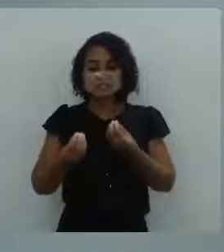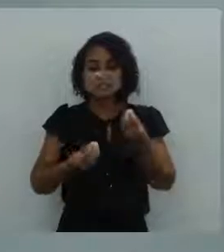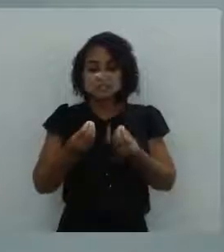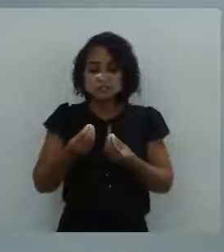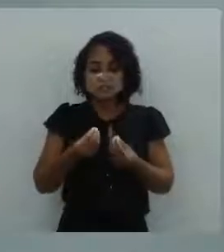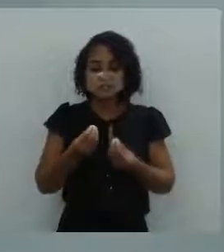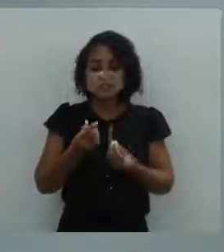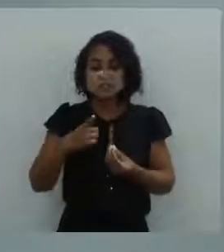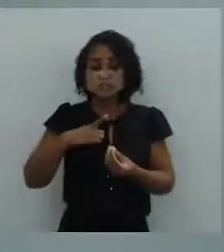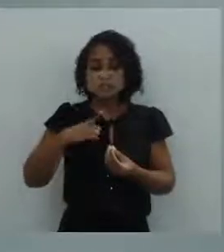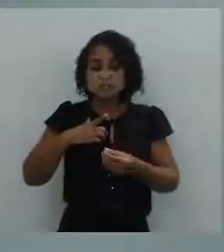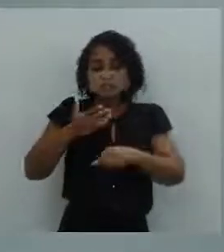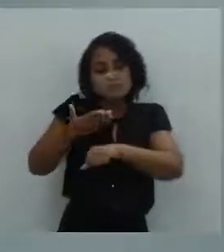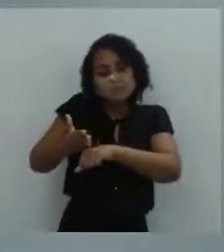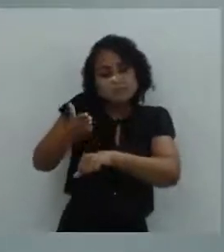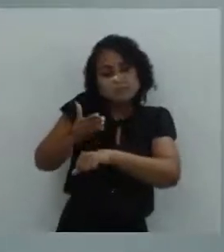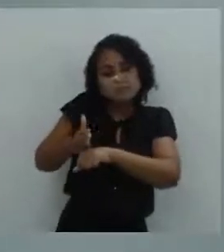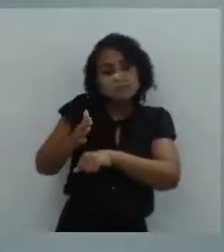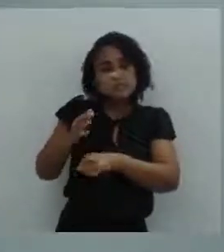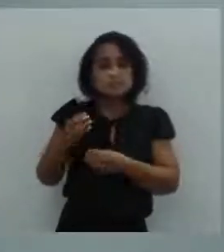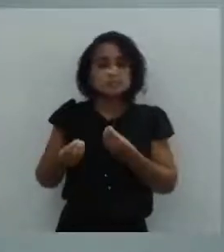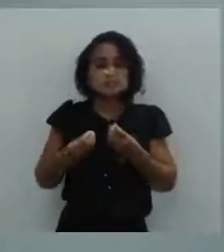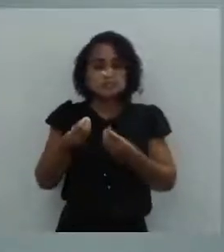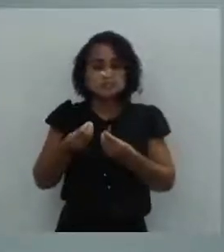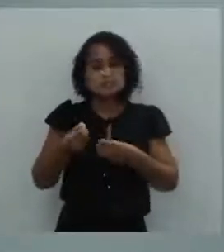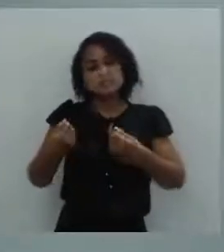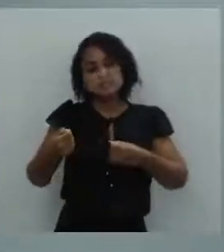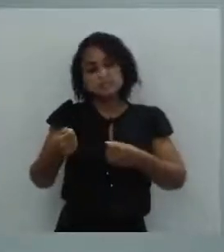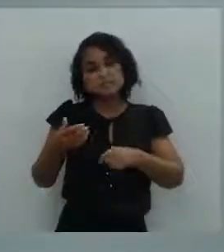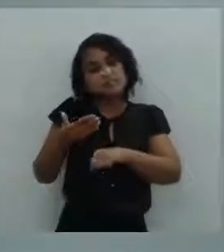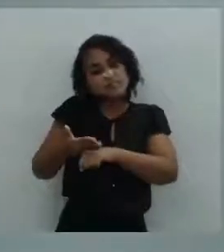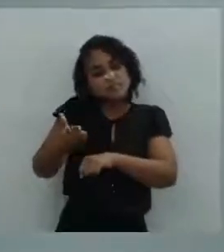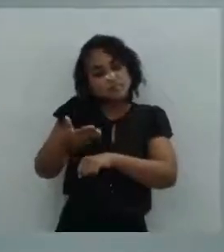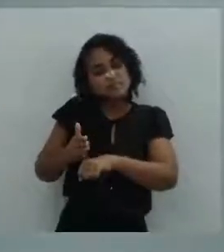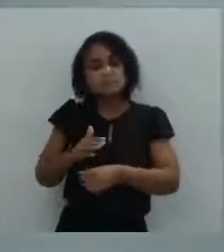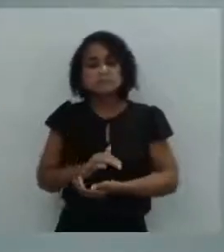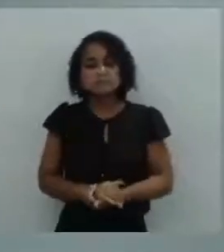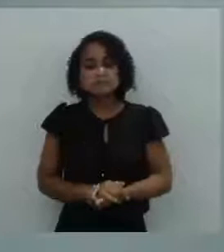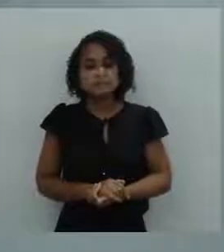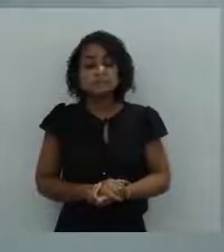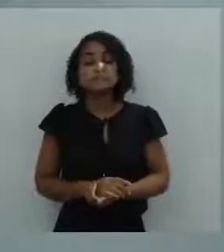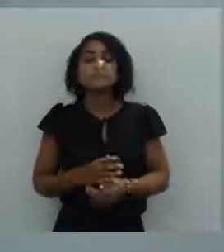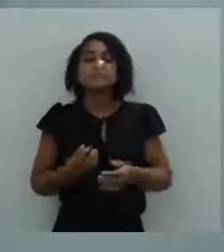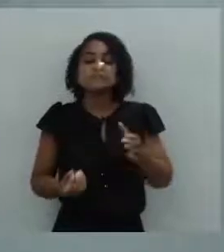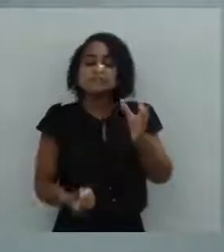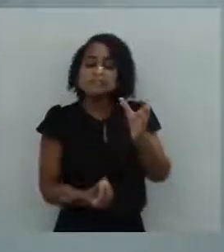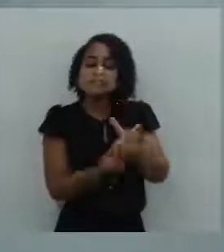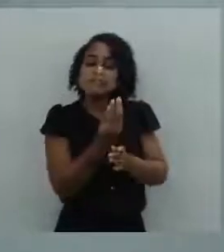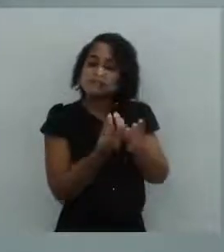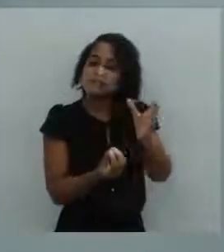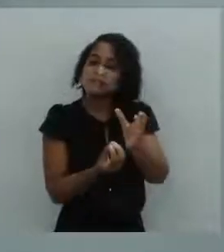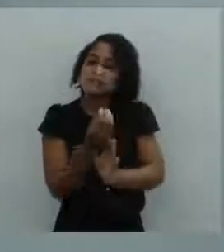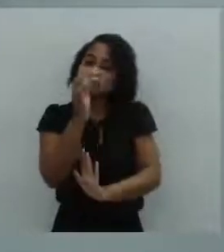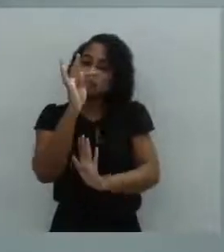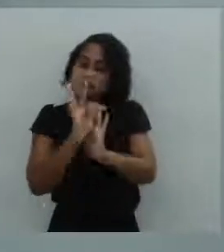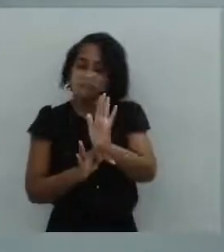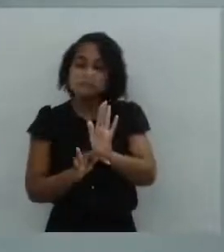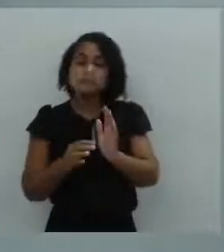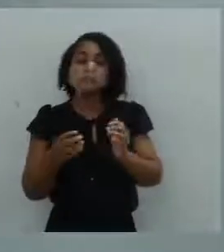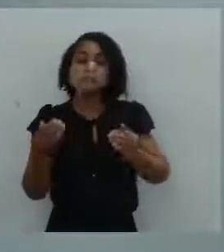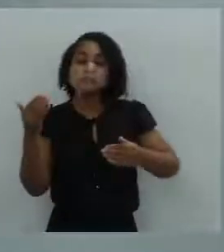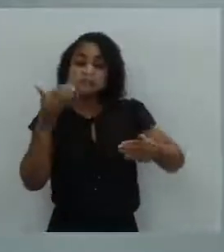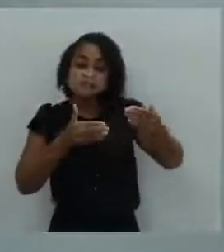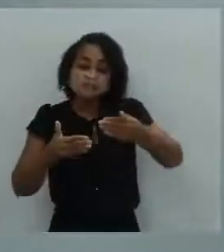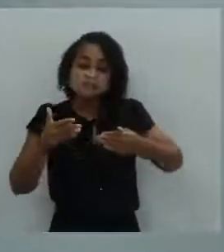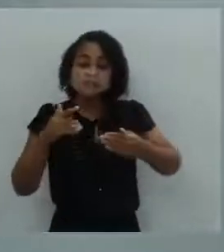bem sobre essas práticas, a gente precisa se debruçar, na verdade, sobre essas práticas. E a produção textual faz parte disso. Quando